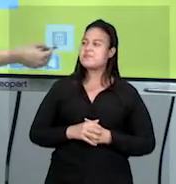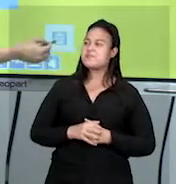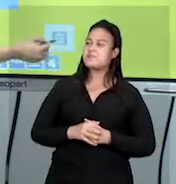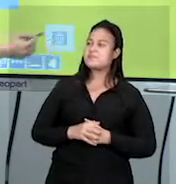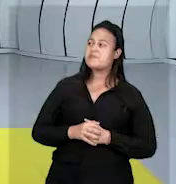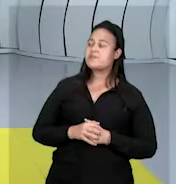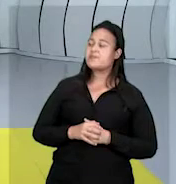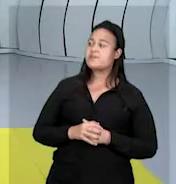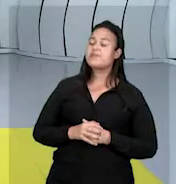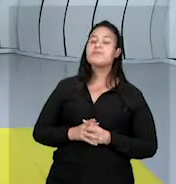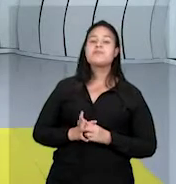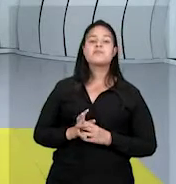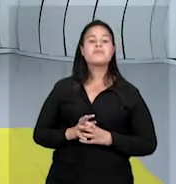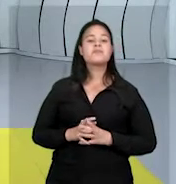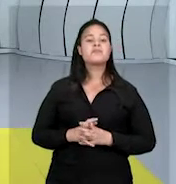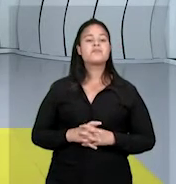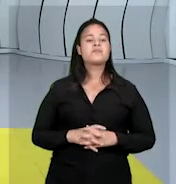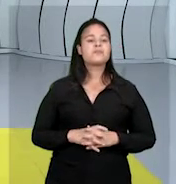Deixa eu limpar aqui.